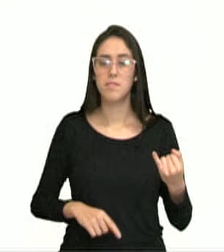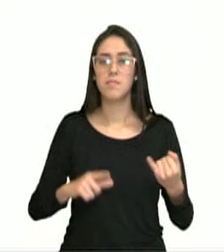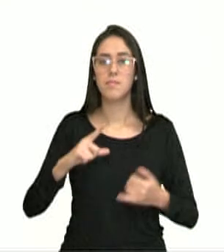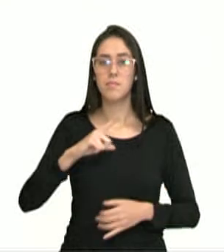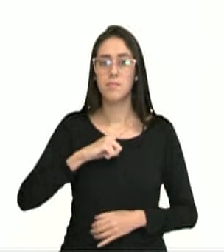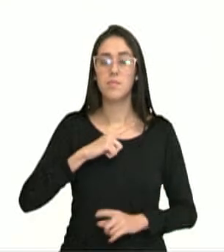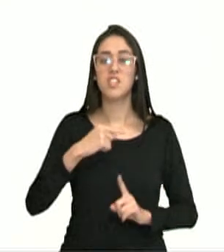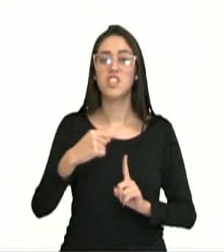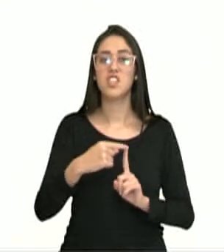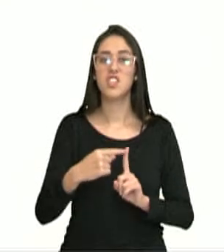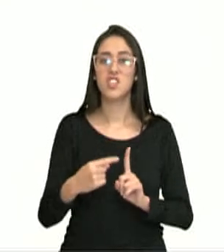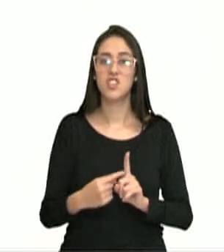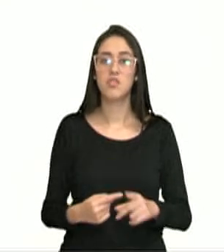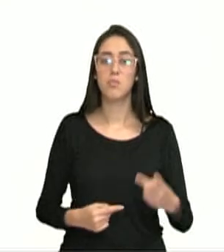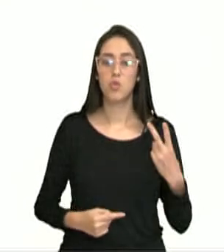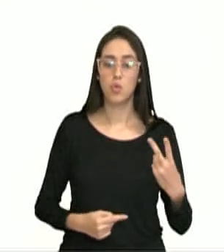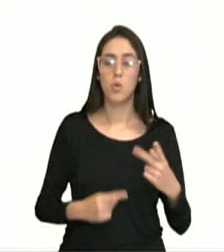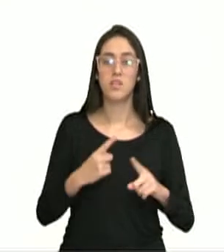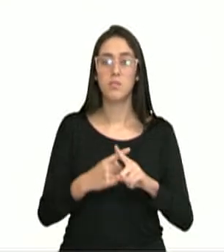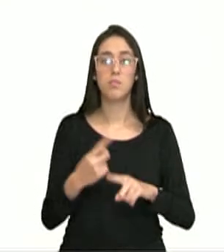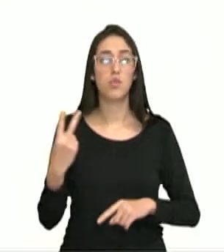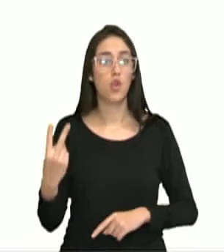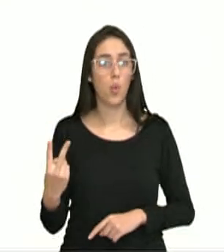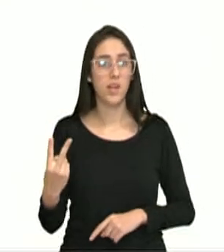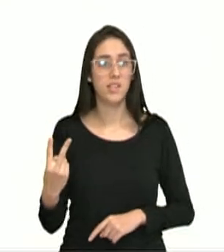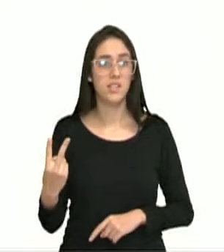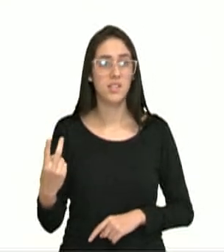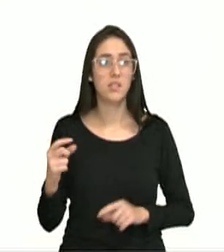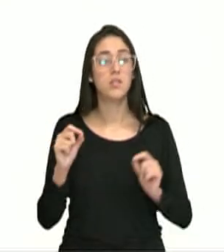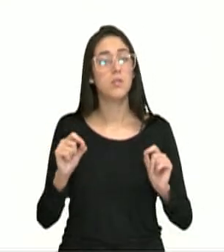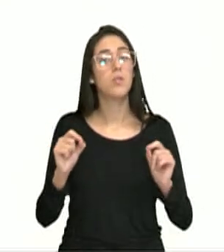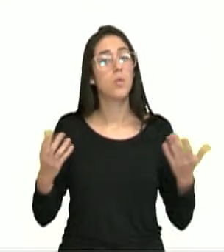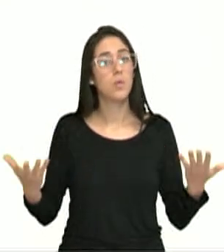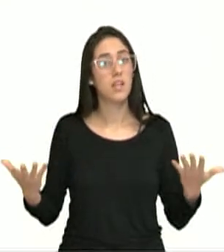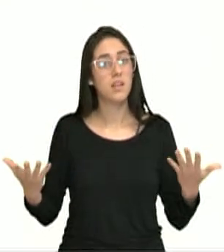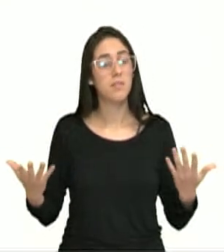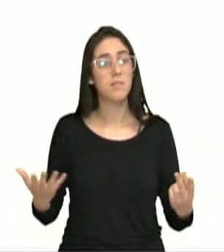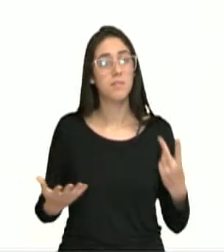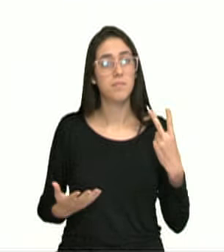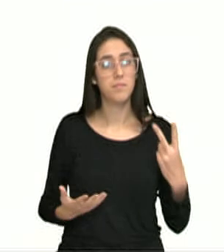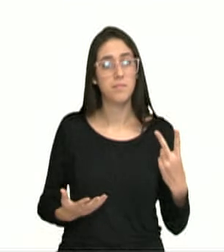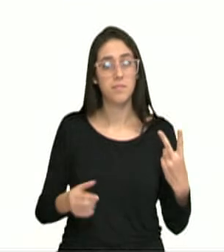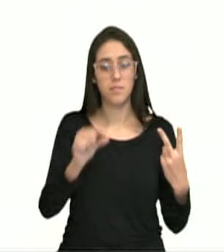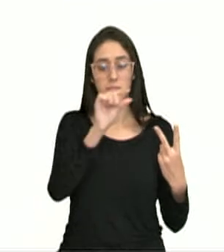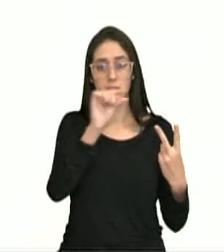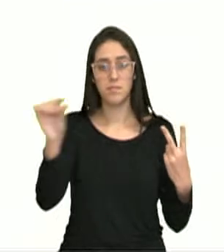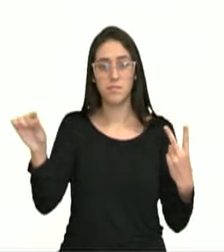do tipo 2 por 2, quer dizer, duas